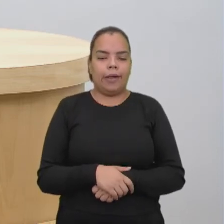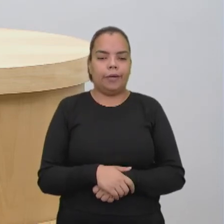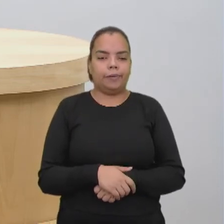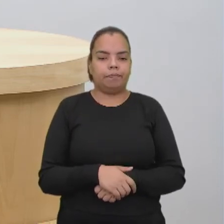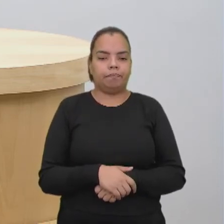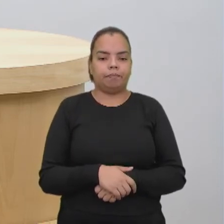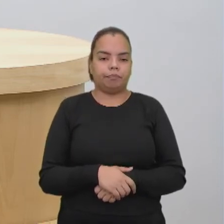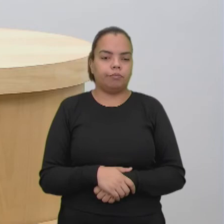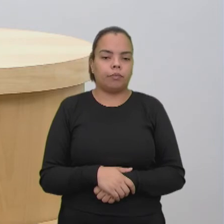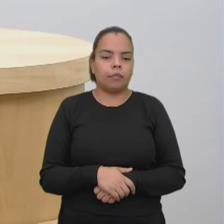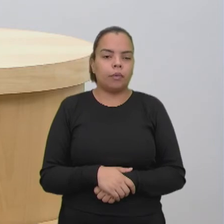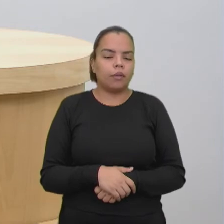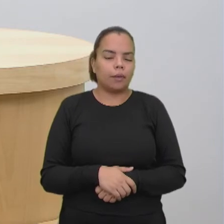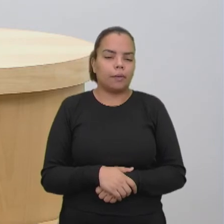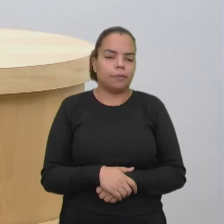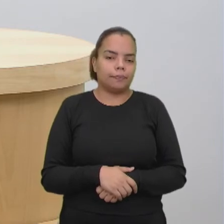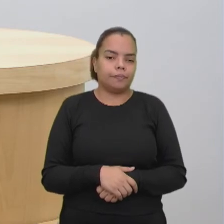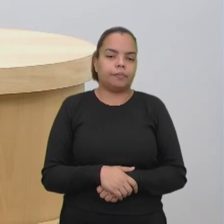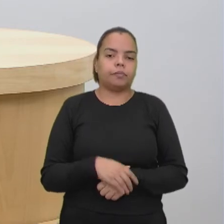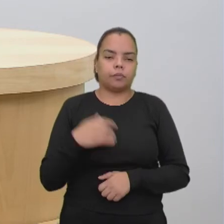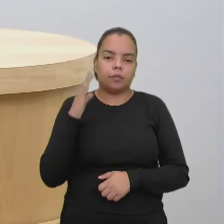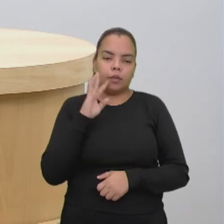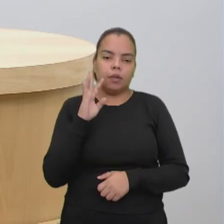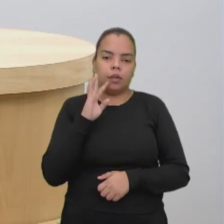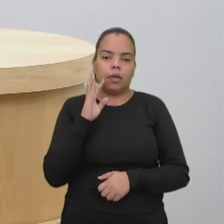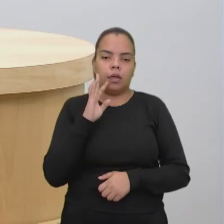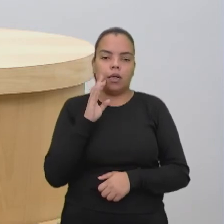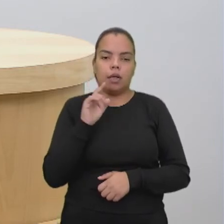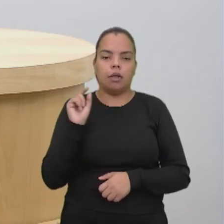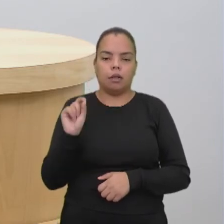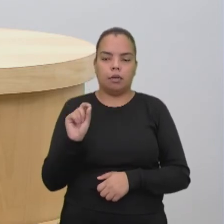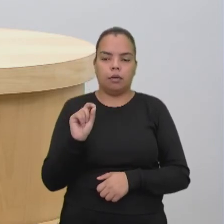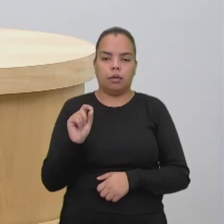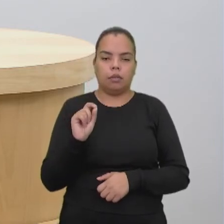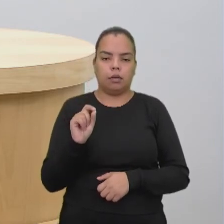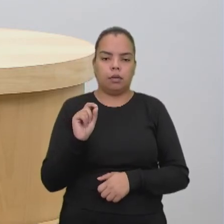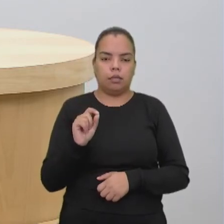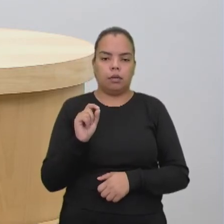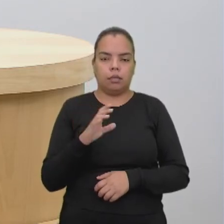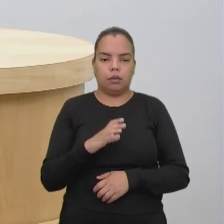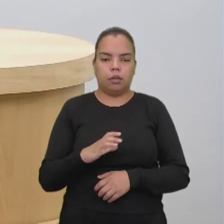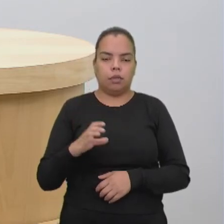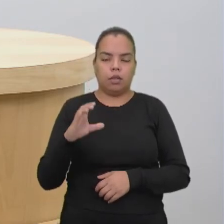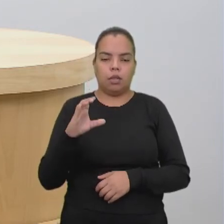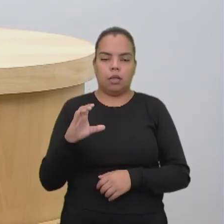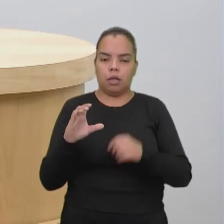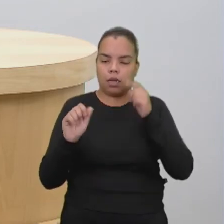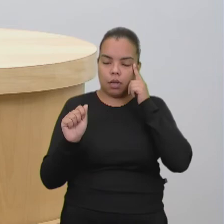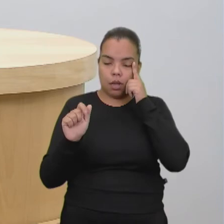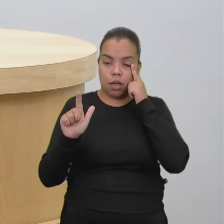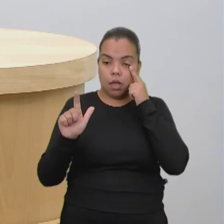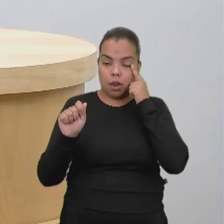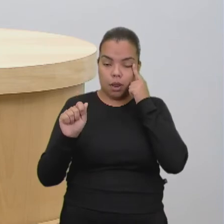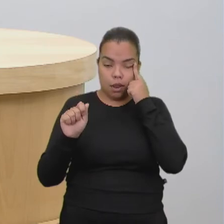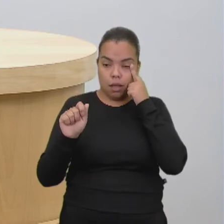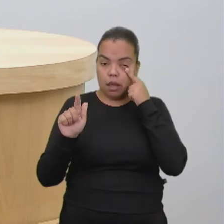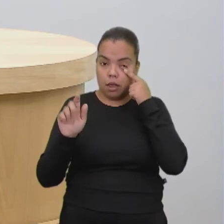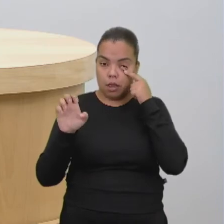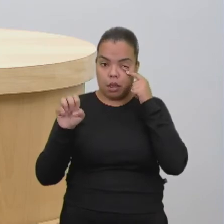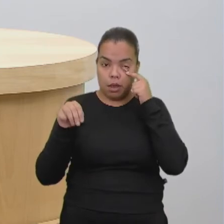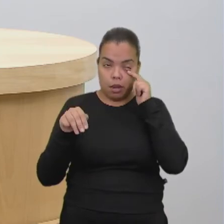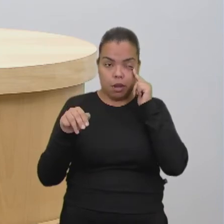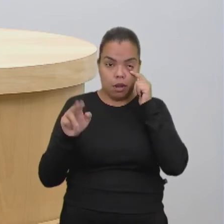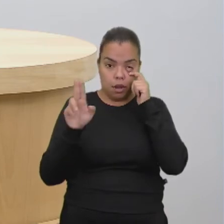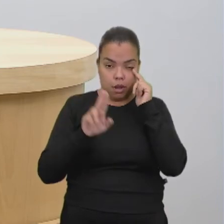civil. E o interessante que ele citou aí, por exemplo, a calagem de solos para a agricultura, que é utilizado muito pelo